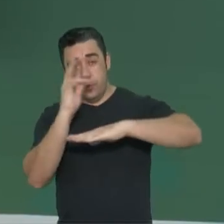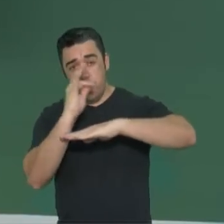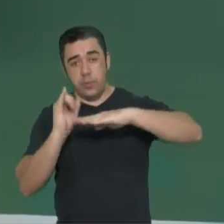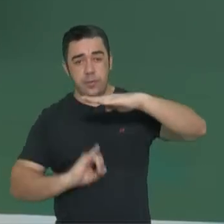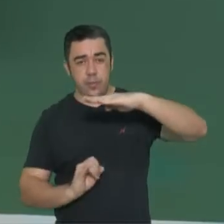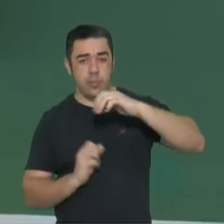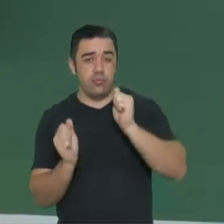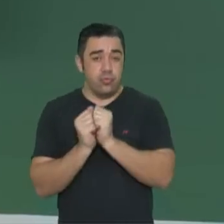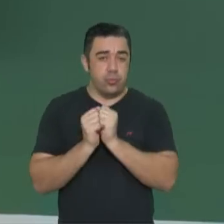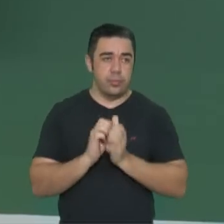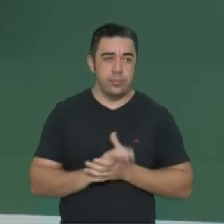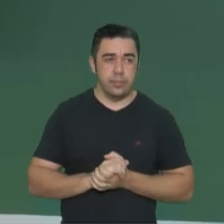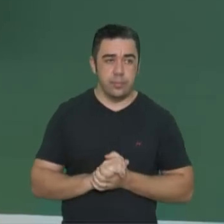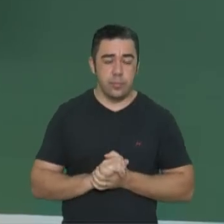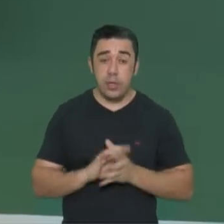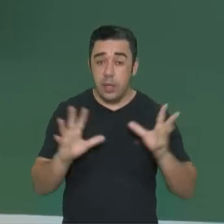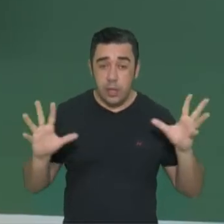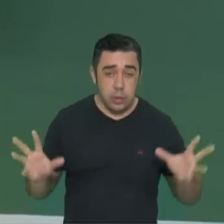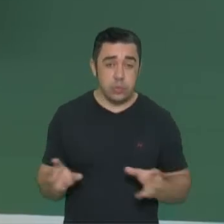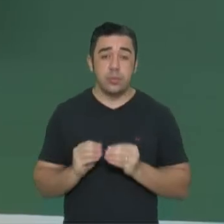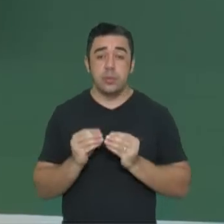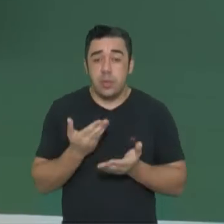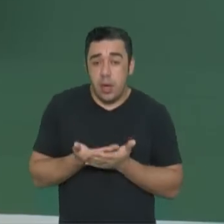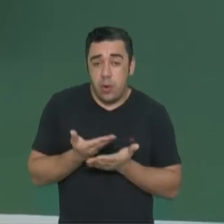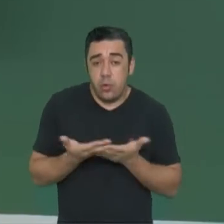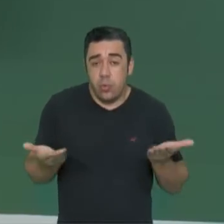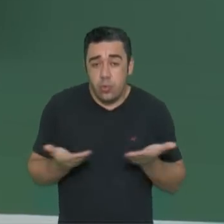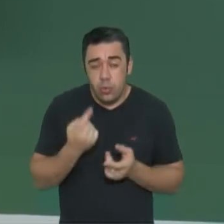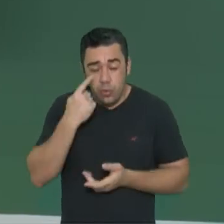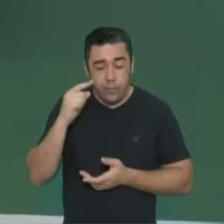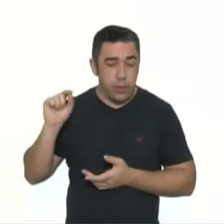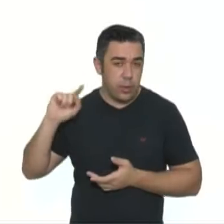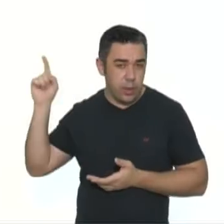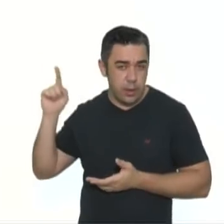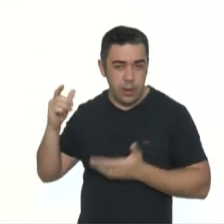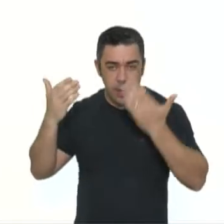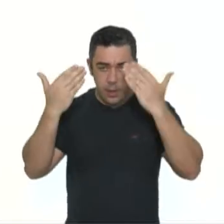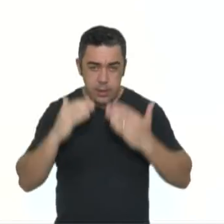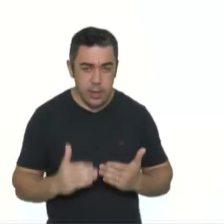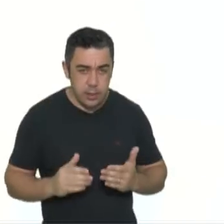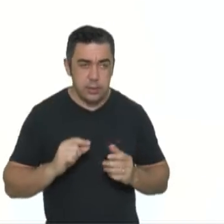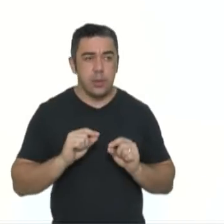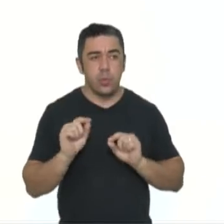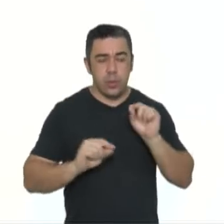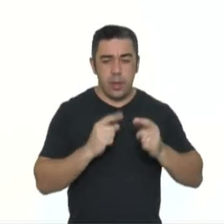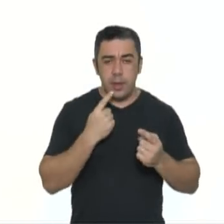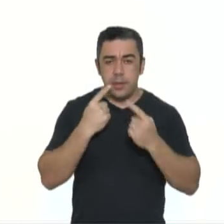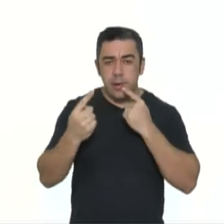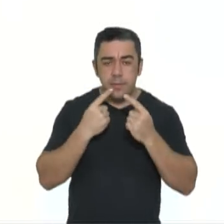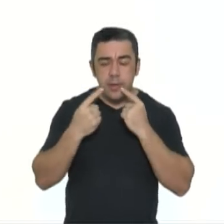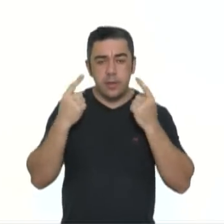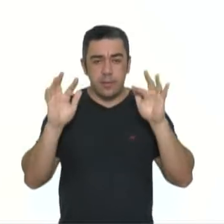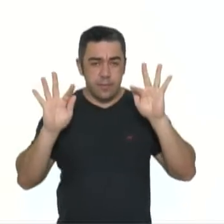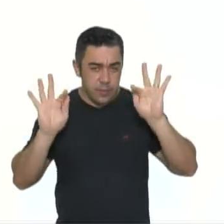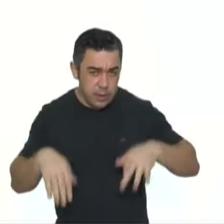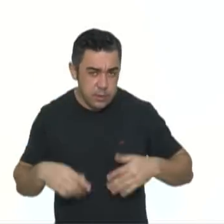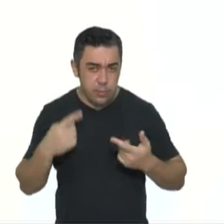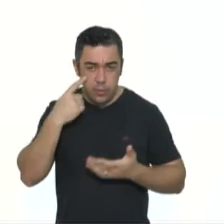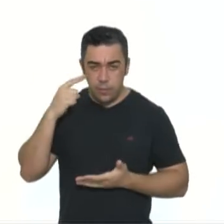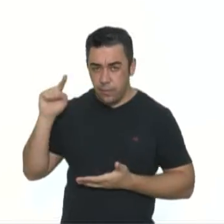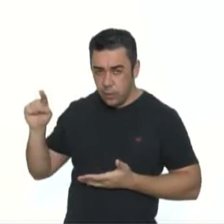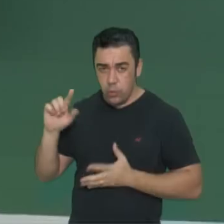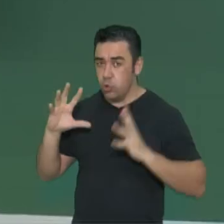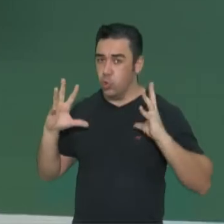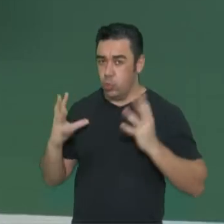informal. Ok, e com isso nós terminamos a aula de hoje. Vamos ver aqui, ó, analisando parte de uma entrevista, analisamos essa parte dela,